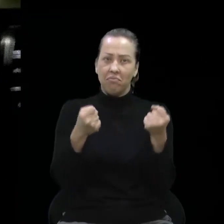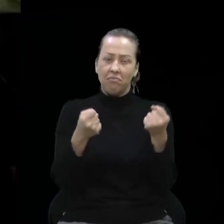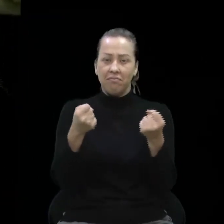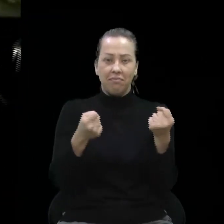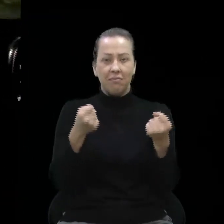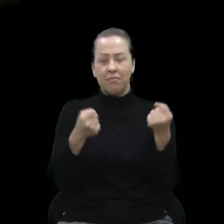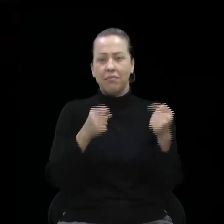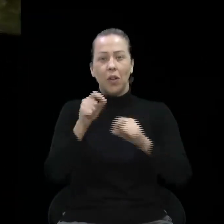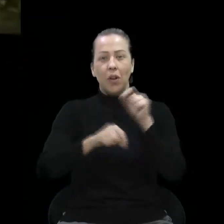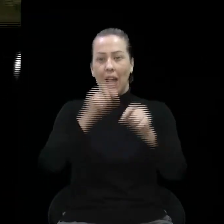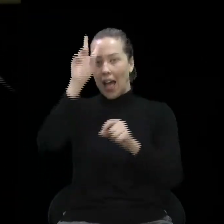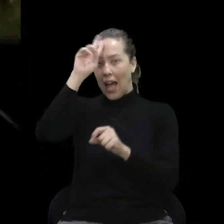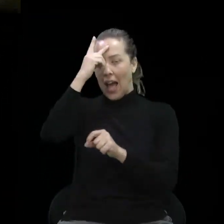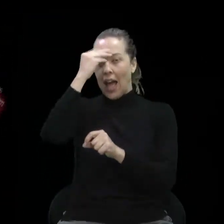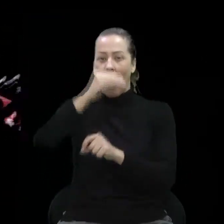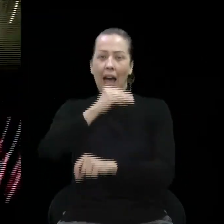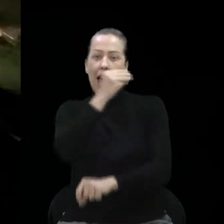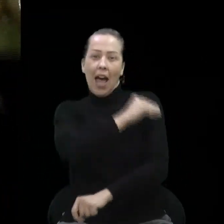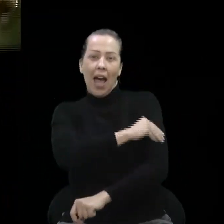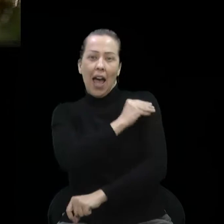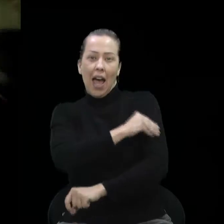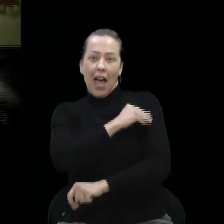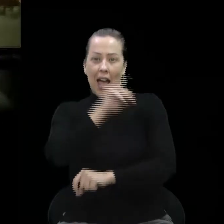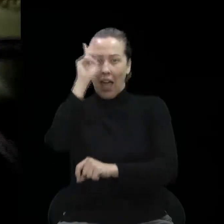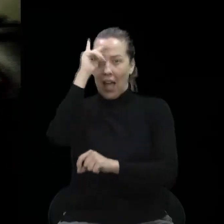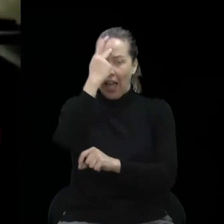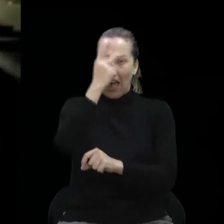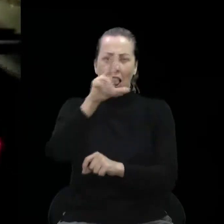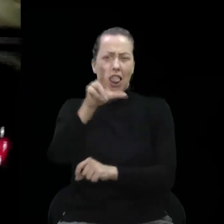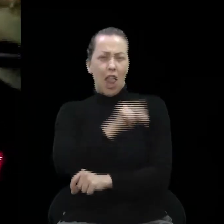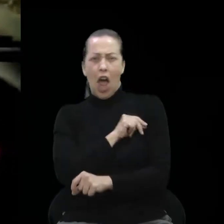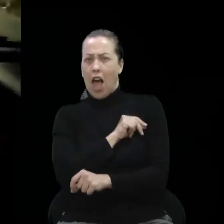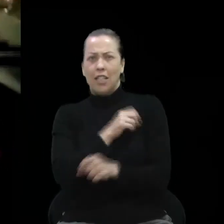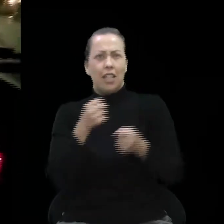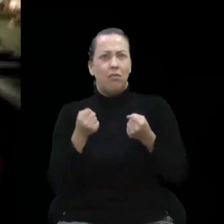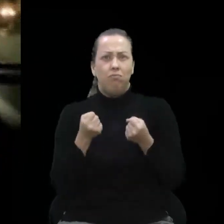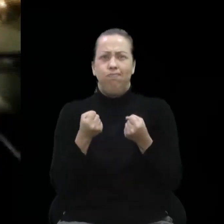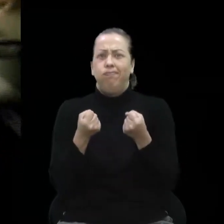O que que o álcool não faz na cabeça, né, meu? Vamos lá.